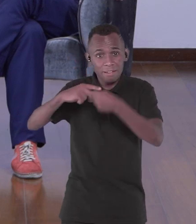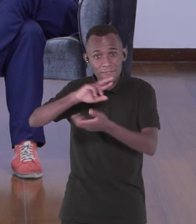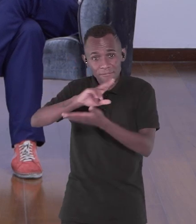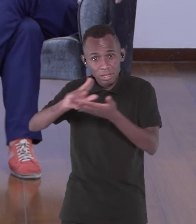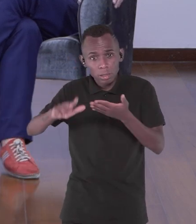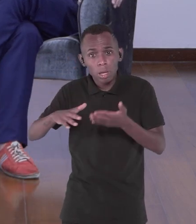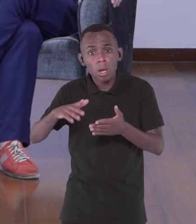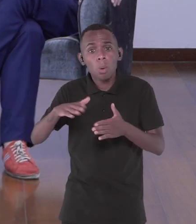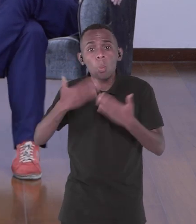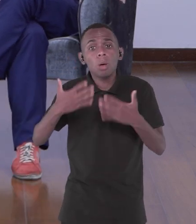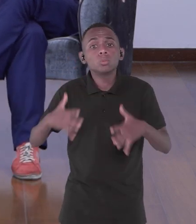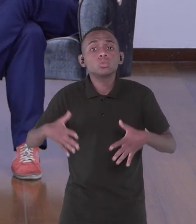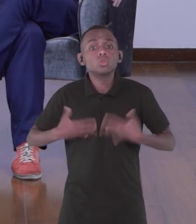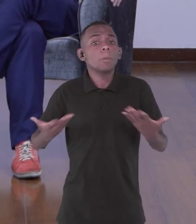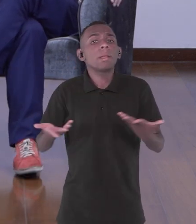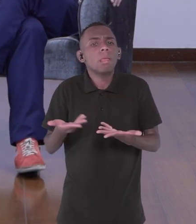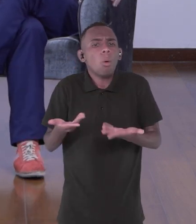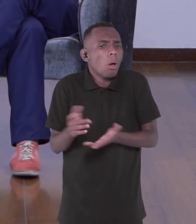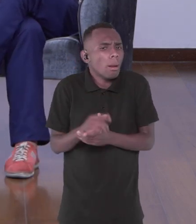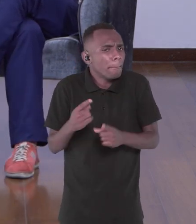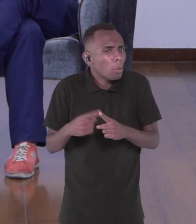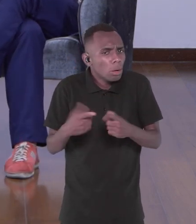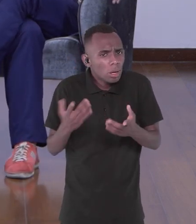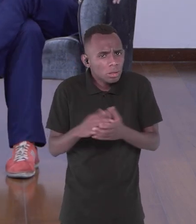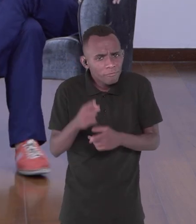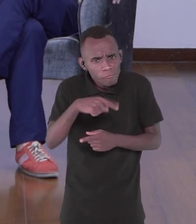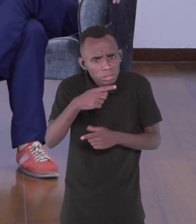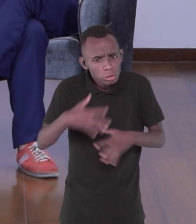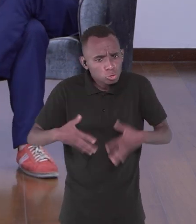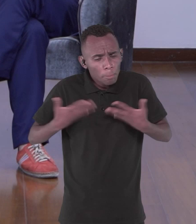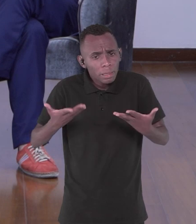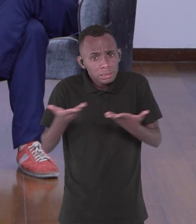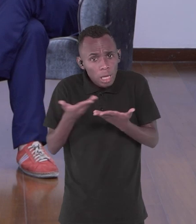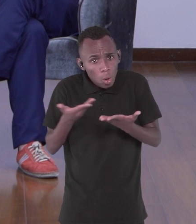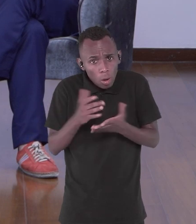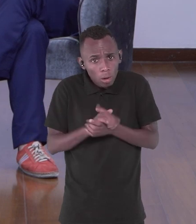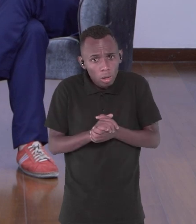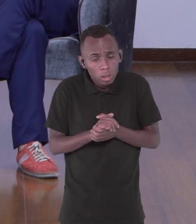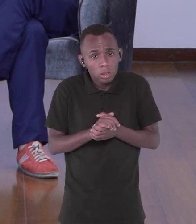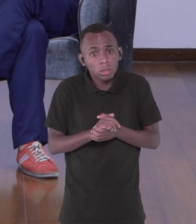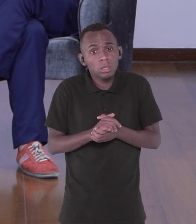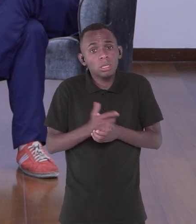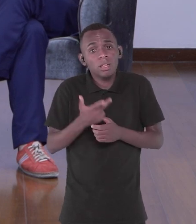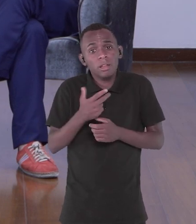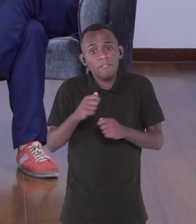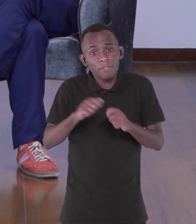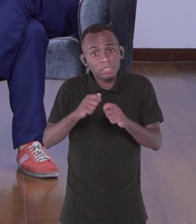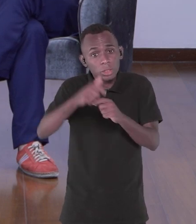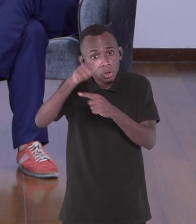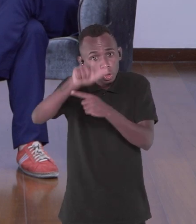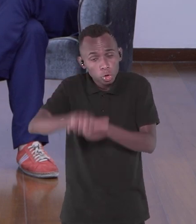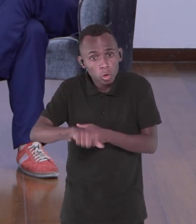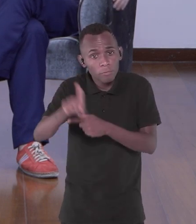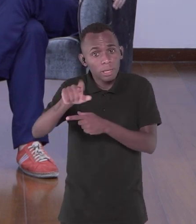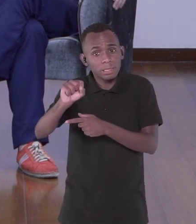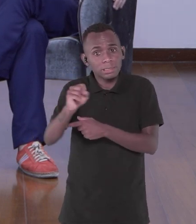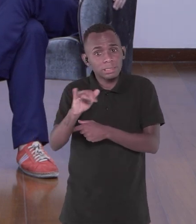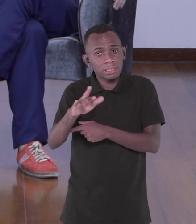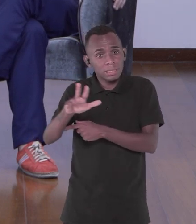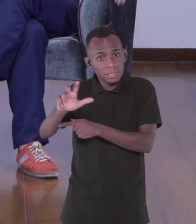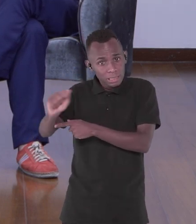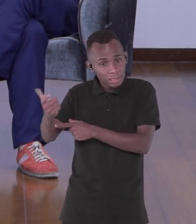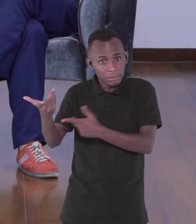Qual a surpresa agora? Por que vocês estão tão surpresos que ele está repetindo o que ele fez na Síria, na